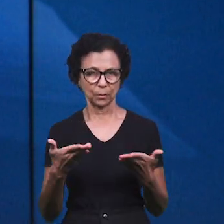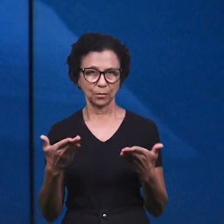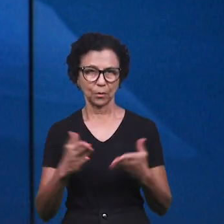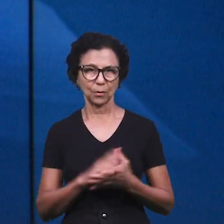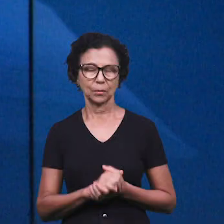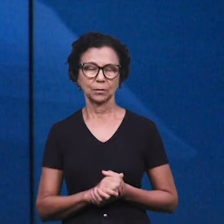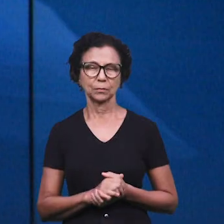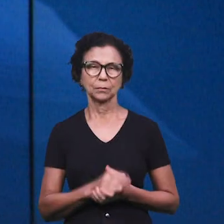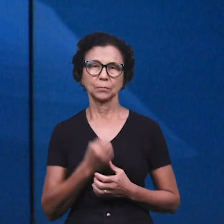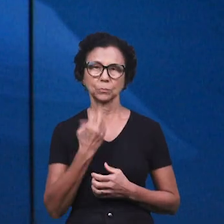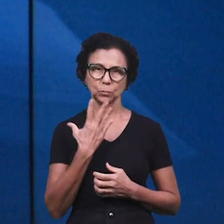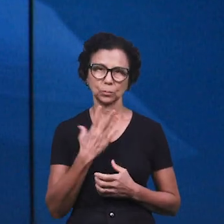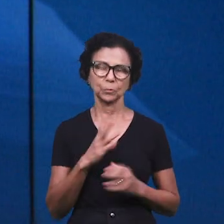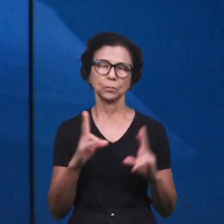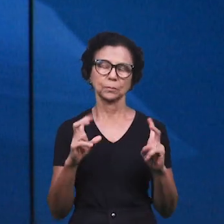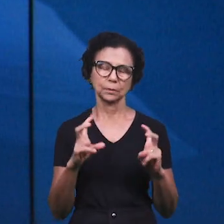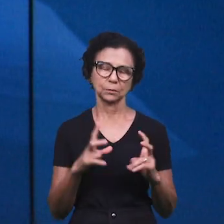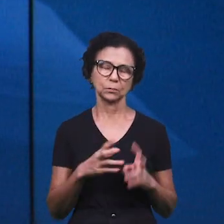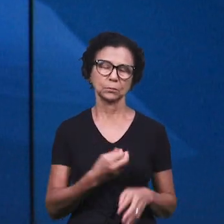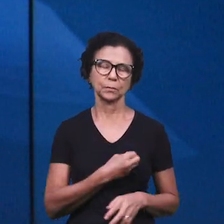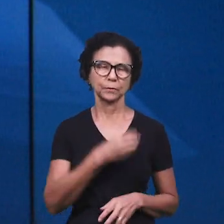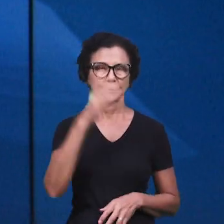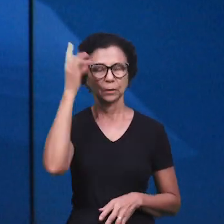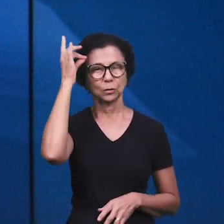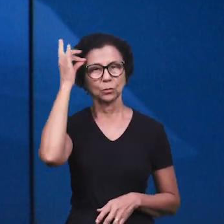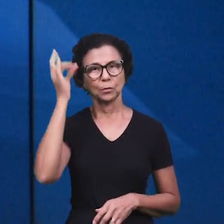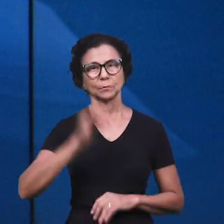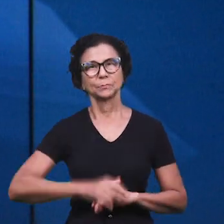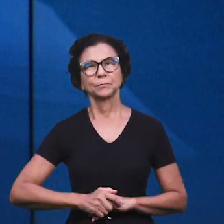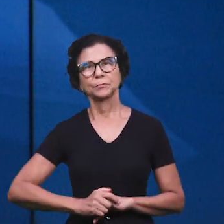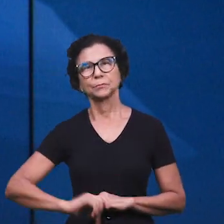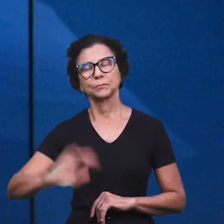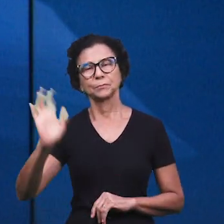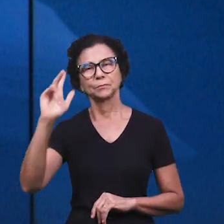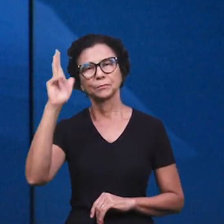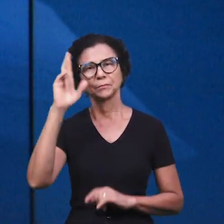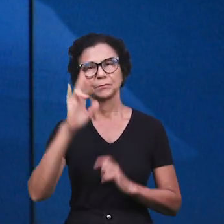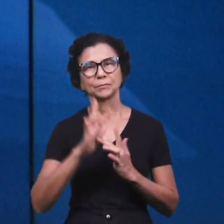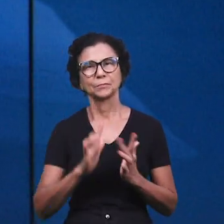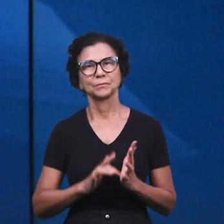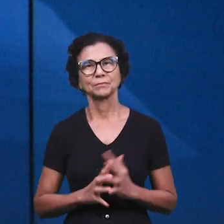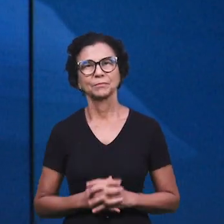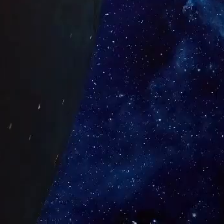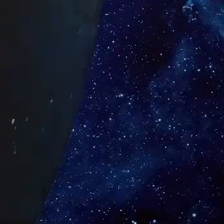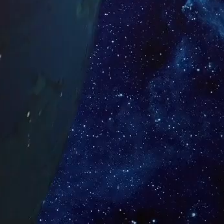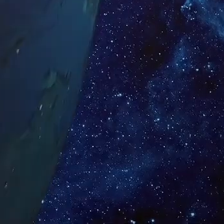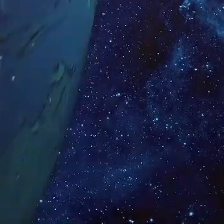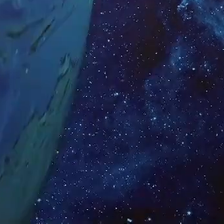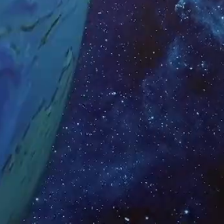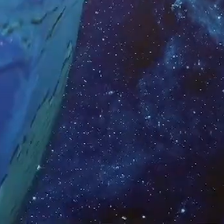proveito para a nossa vida espiritual. Eu te espero lá e até lá então, com a paz do Senhor Jesus.